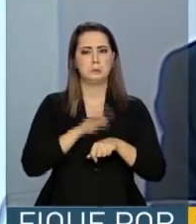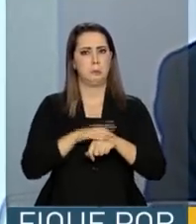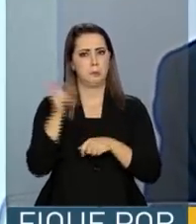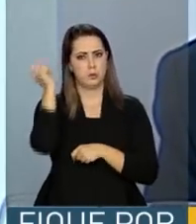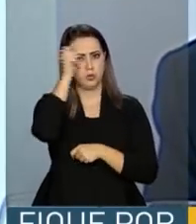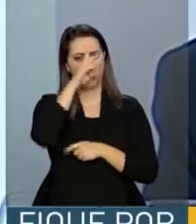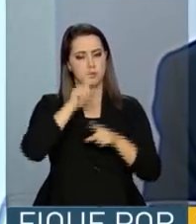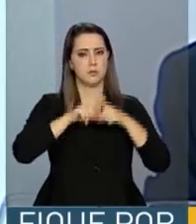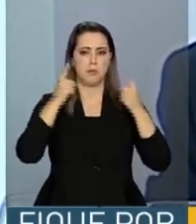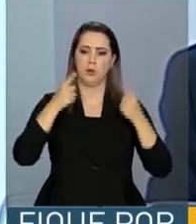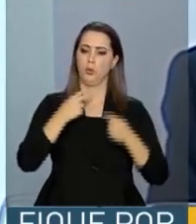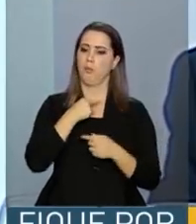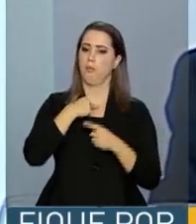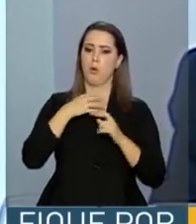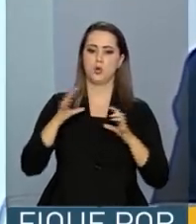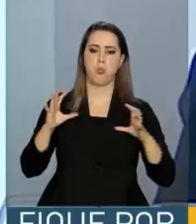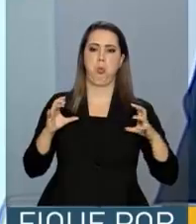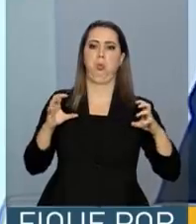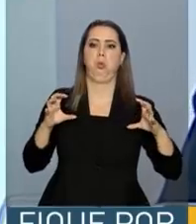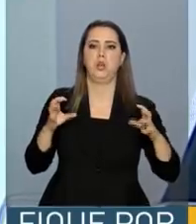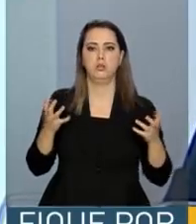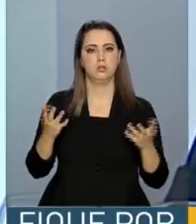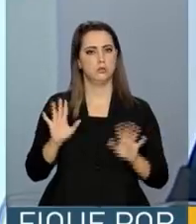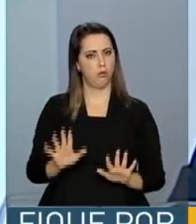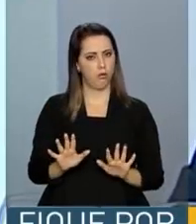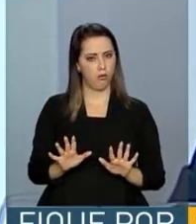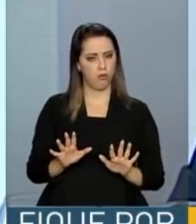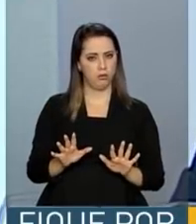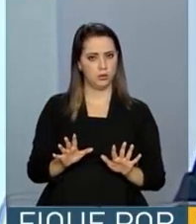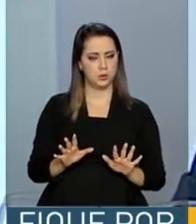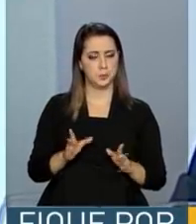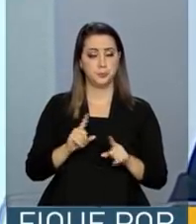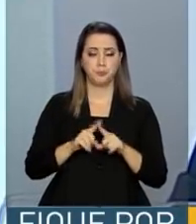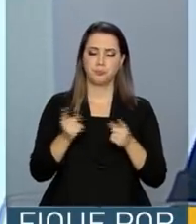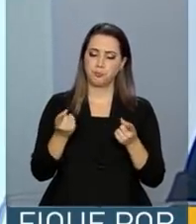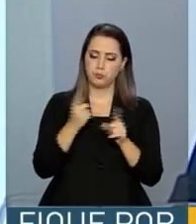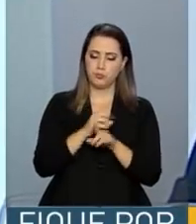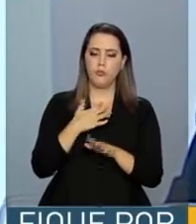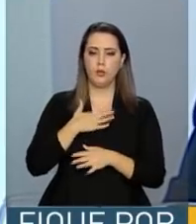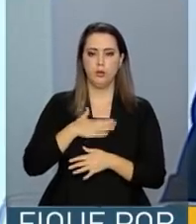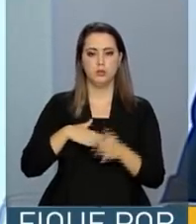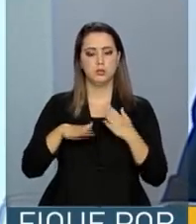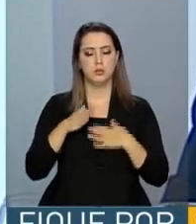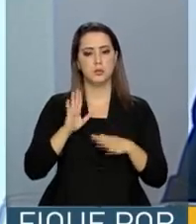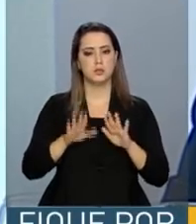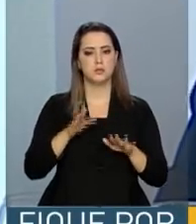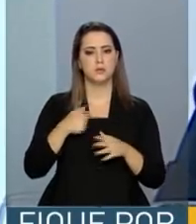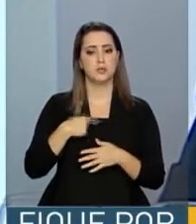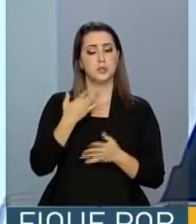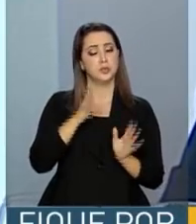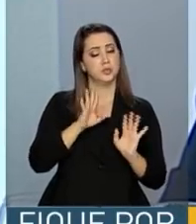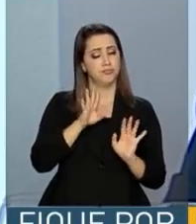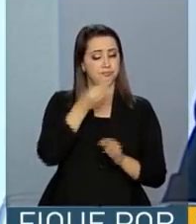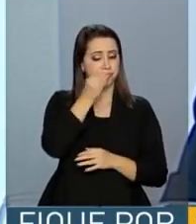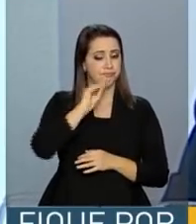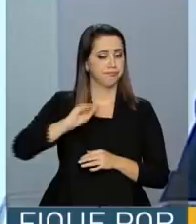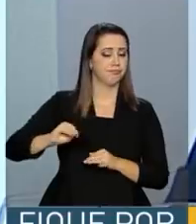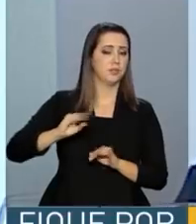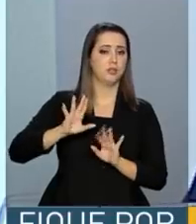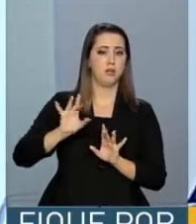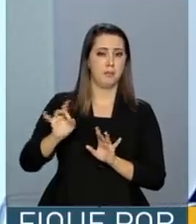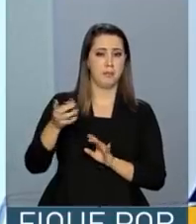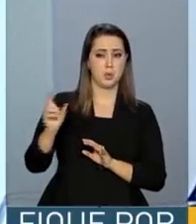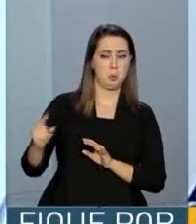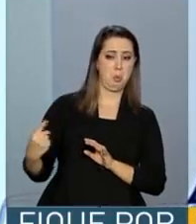eu devo agredir as pessoas ninguém me vê agredi ninguém ao contrário quando muito podem ver um certo desprezo por que me agride